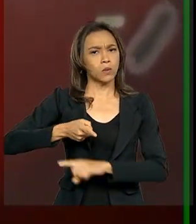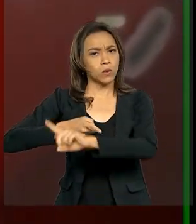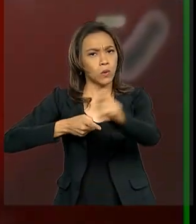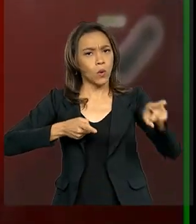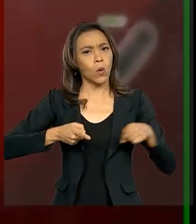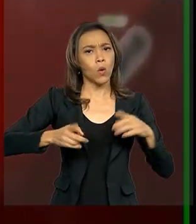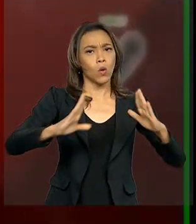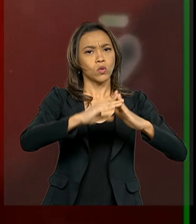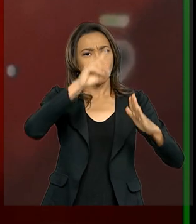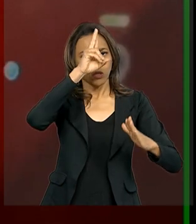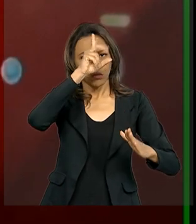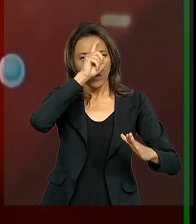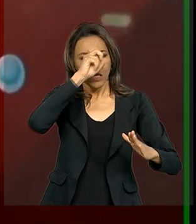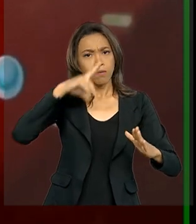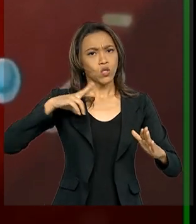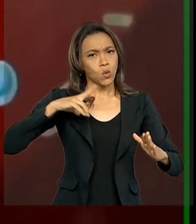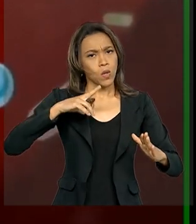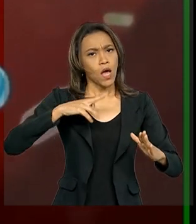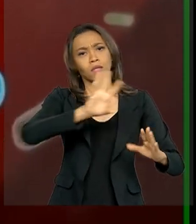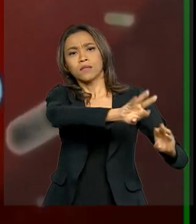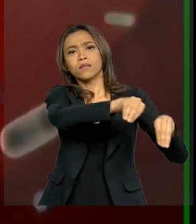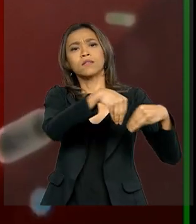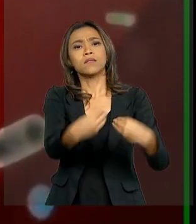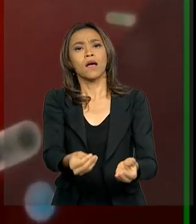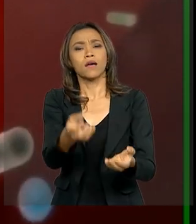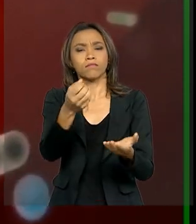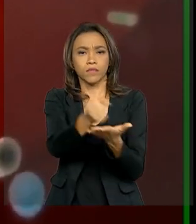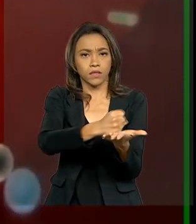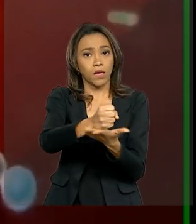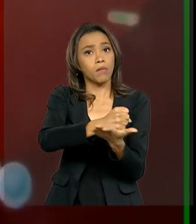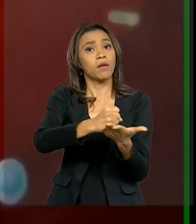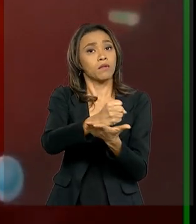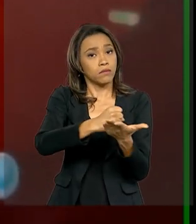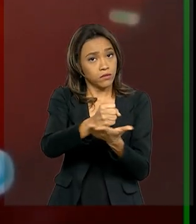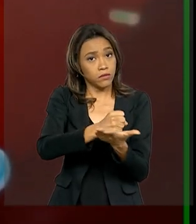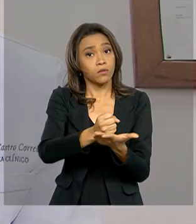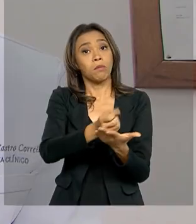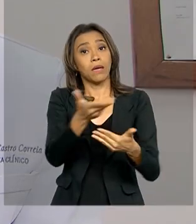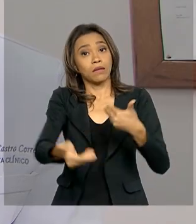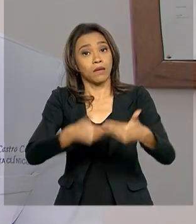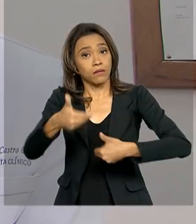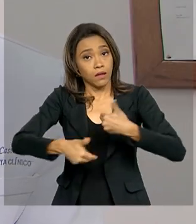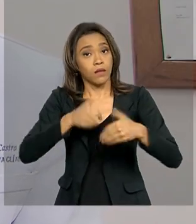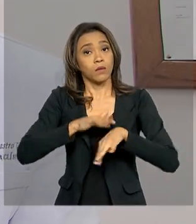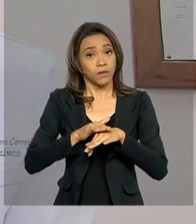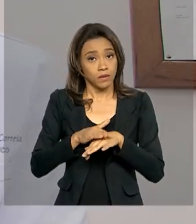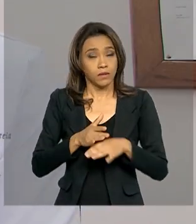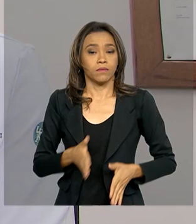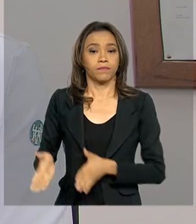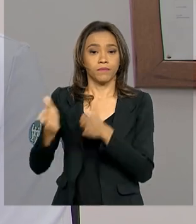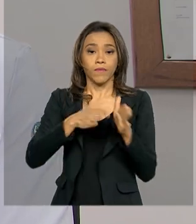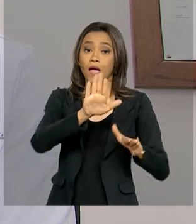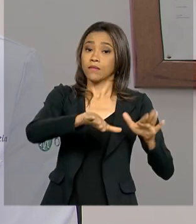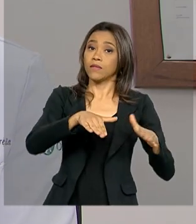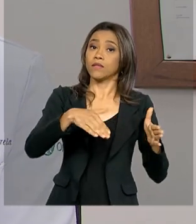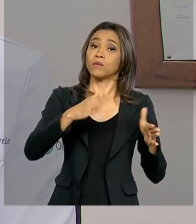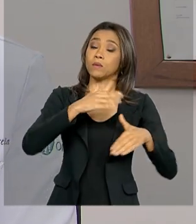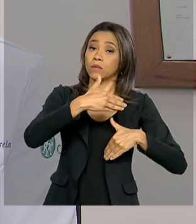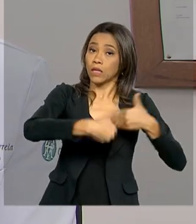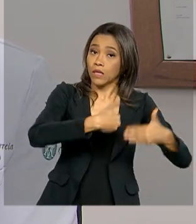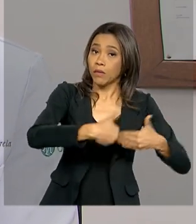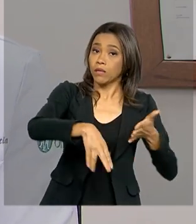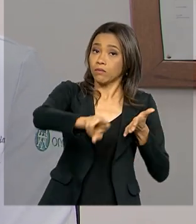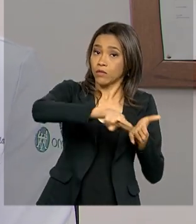fornecer medicamentos para o tratamento da doença alguns casos o tratamento é cirúrgico outros casos é